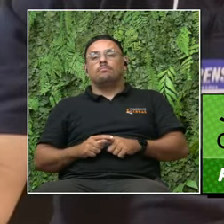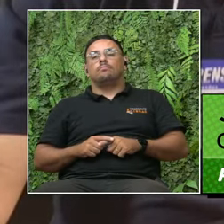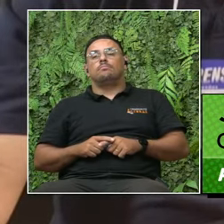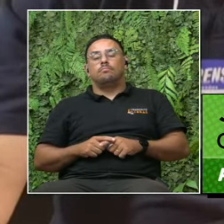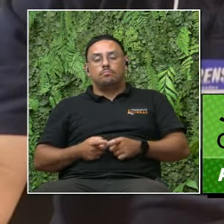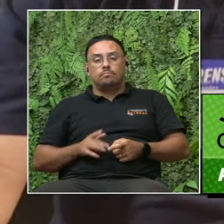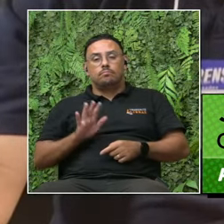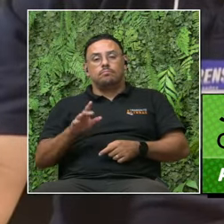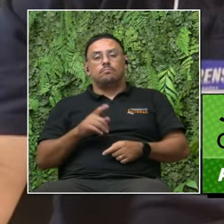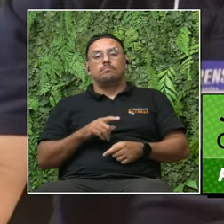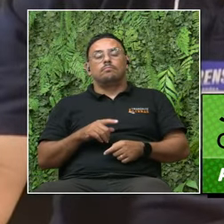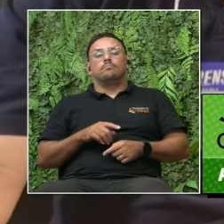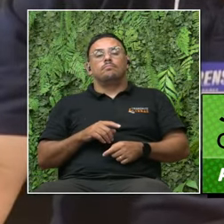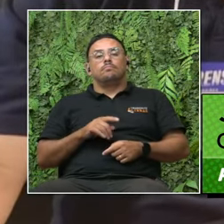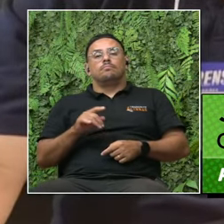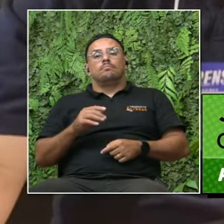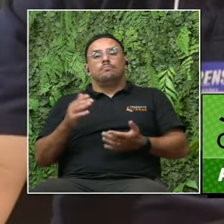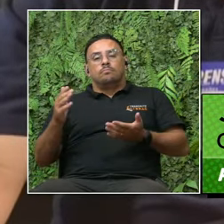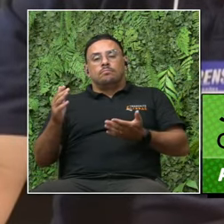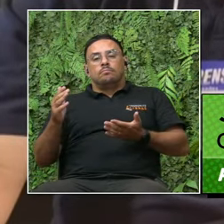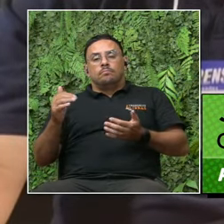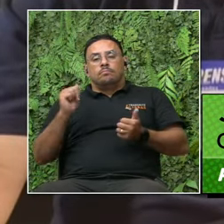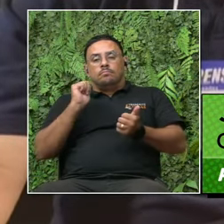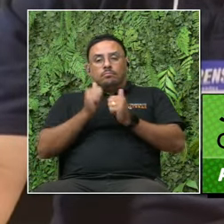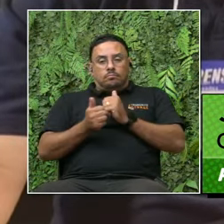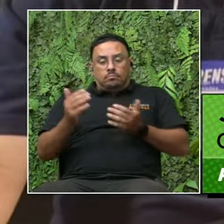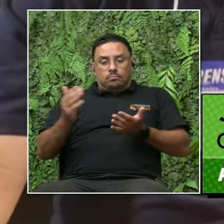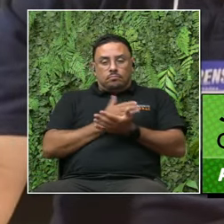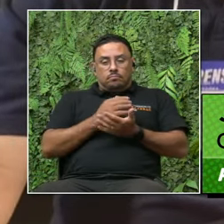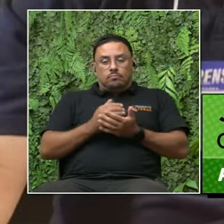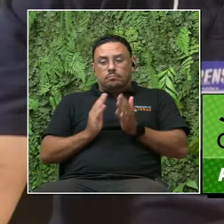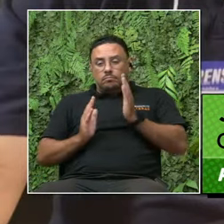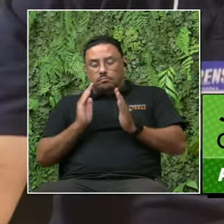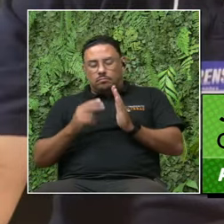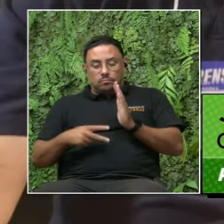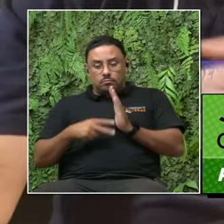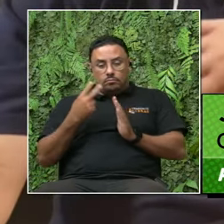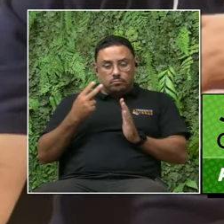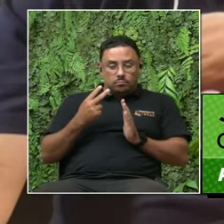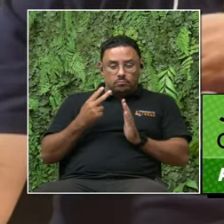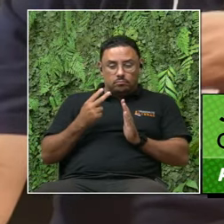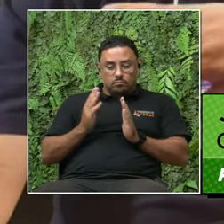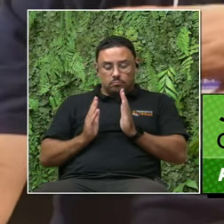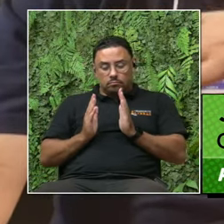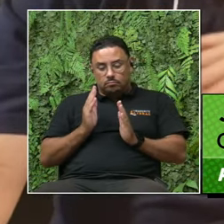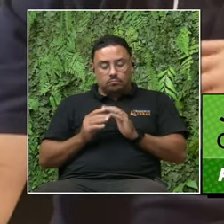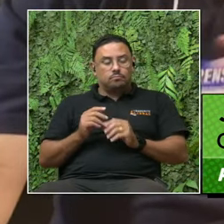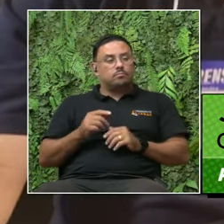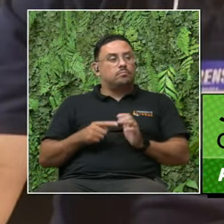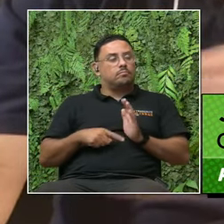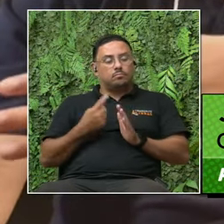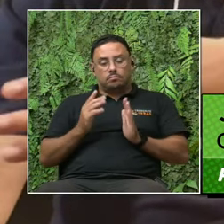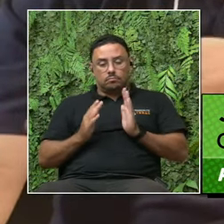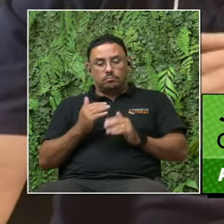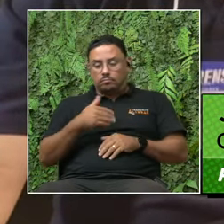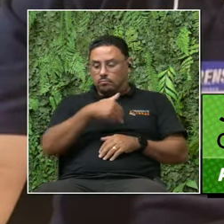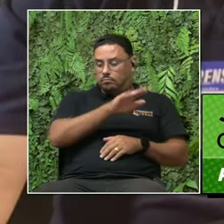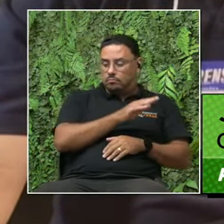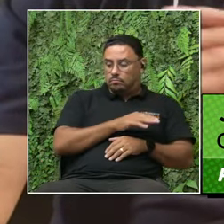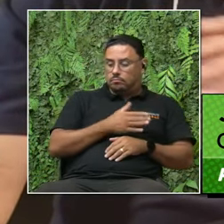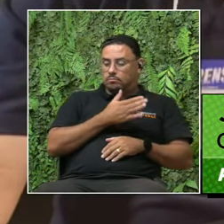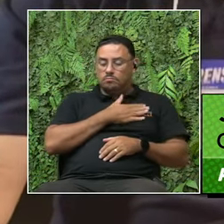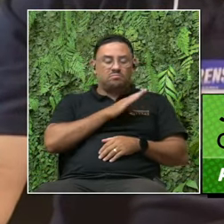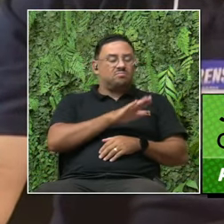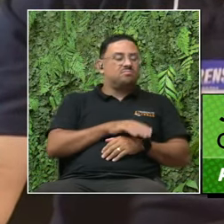mas um jogo em alguns momentos principalmente o segundo tempo eu deixaria o primeiro tempo de lado tá jubert eu deixaria o primeiro tempo você não gostou não